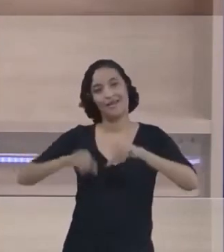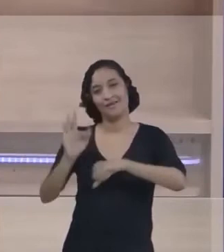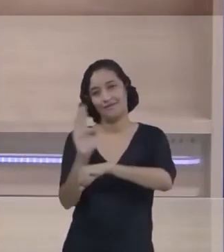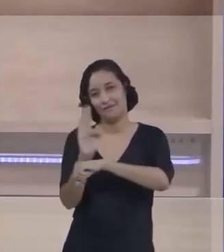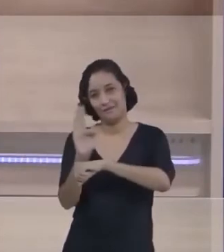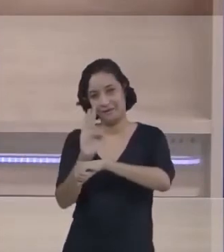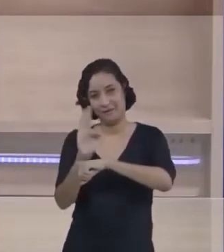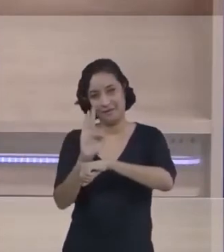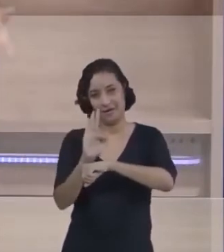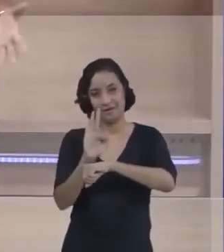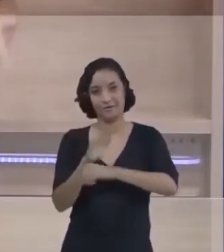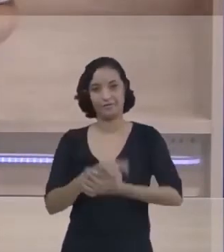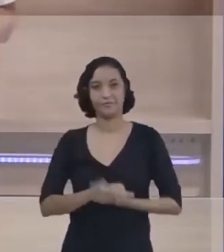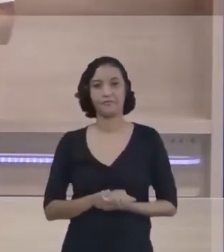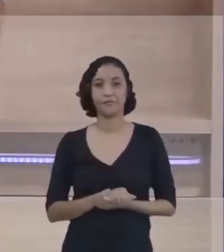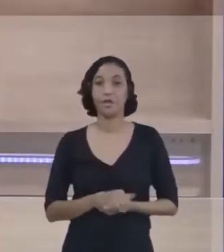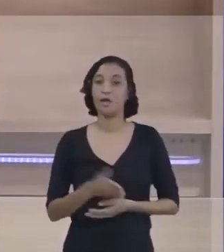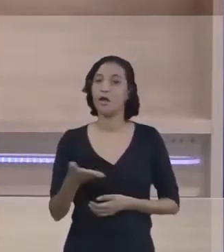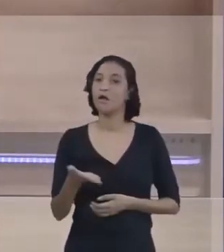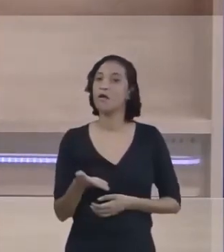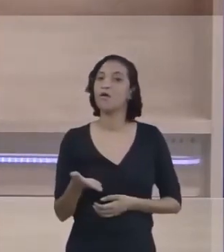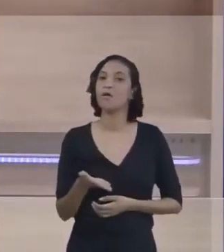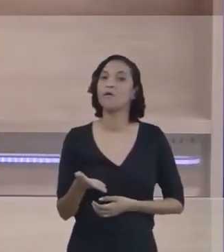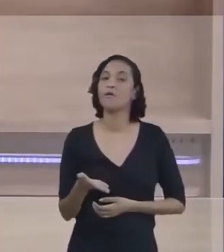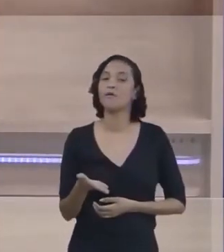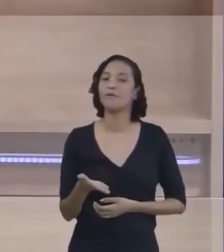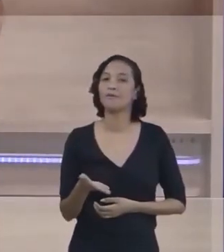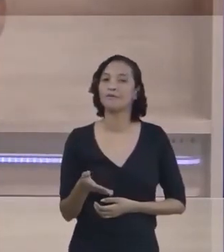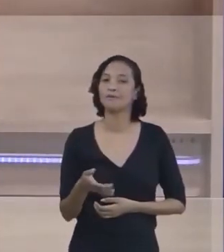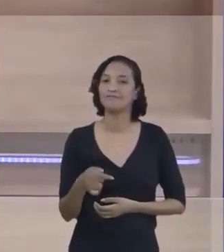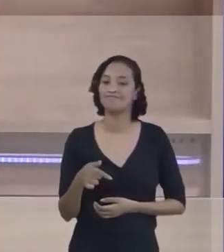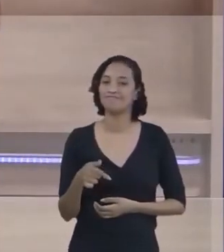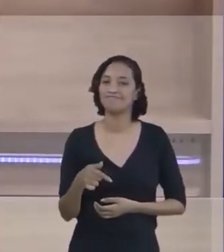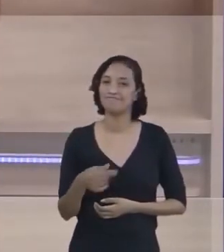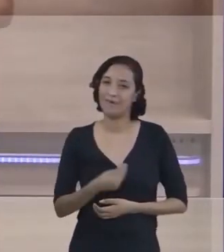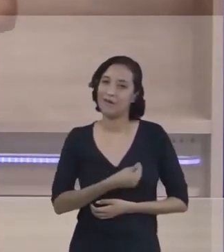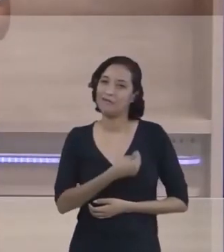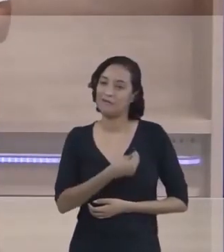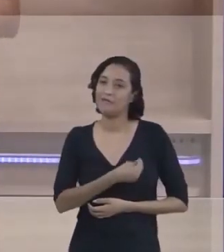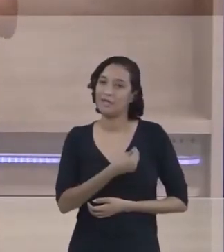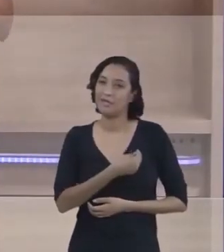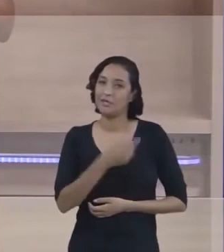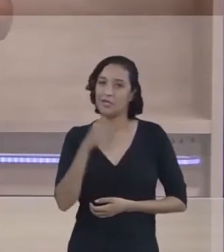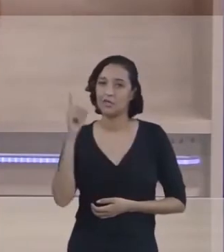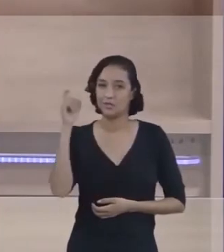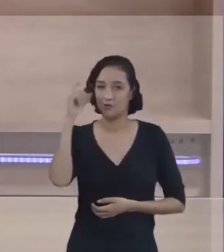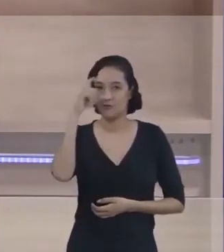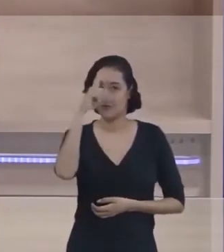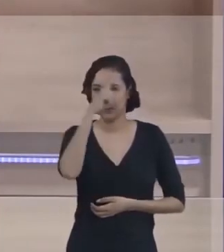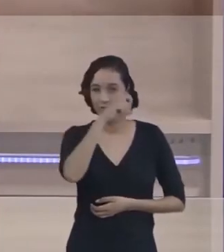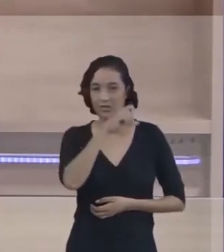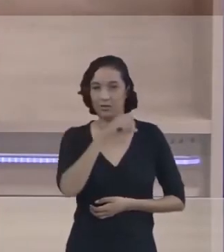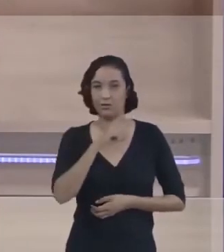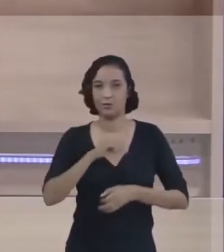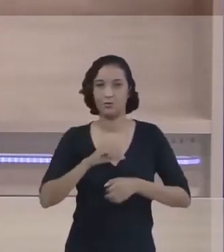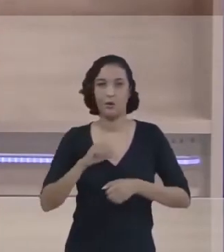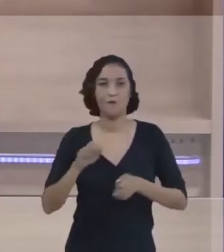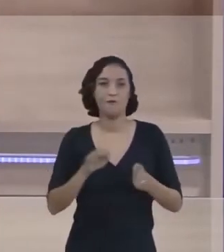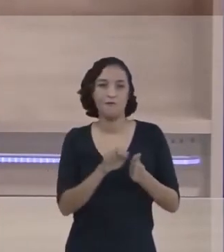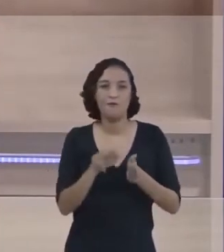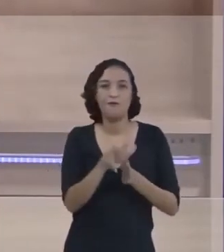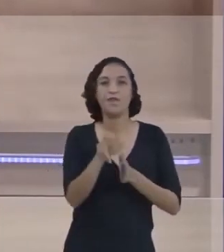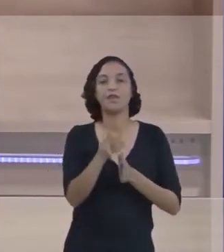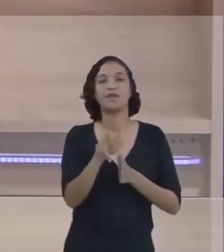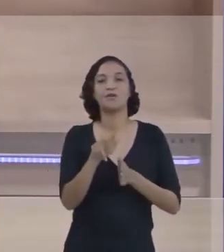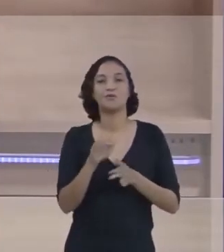nós estamos aí, nesse momento que não é muito feliz, que é desse vírus que vocês já ouviram falar,